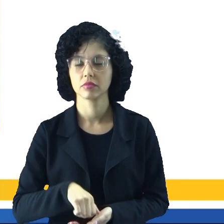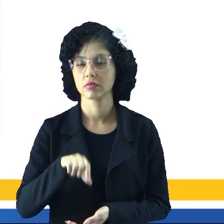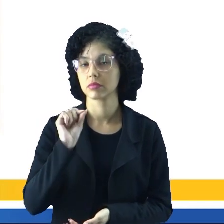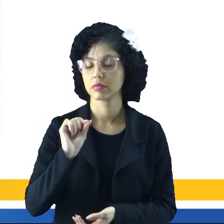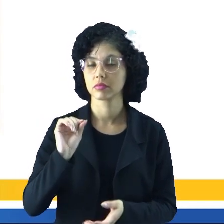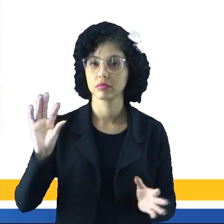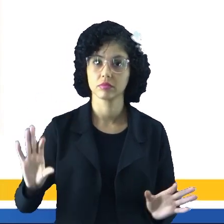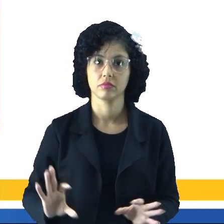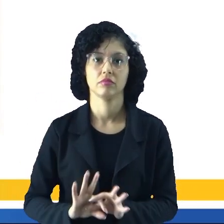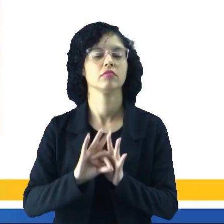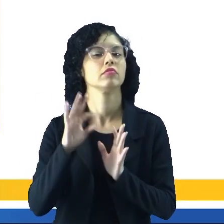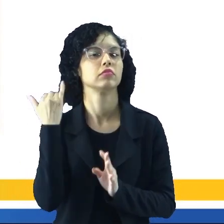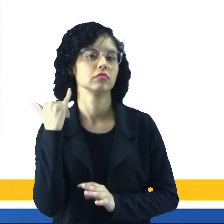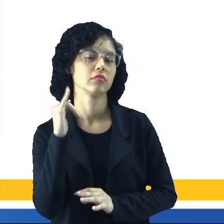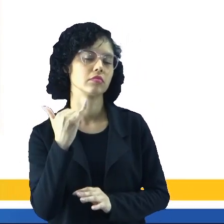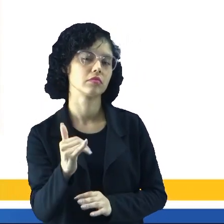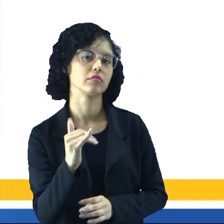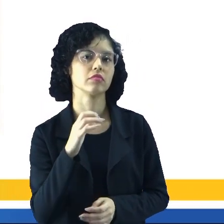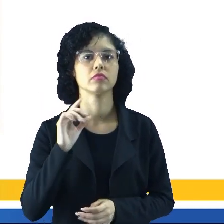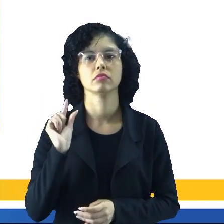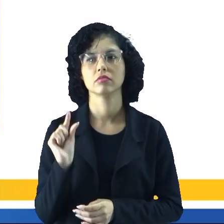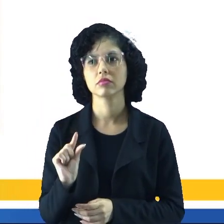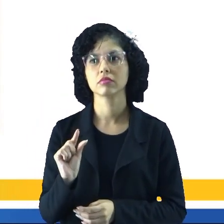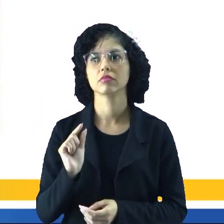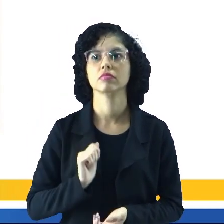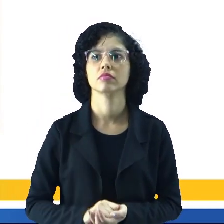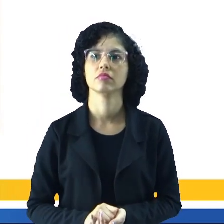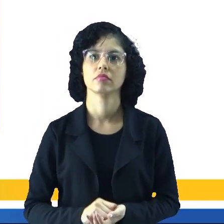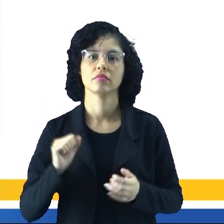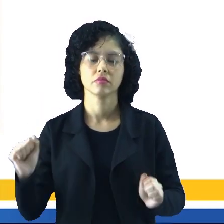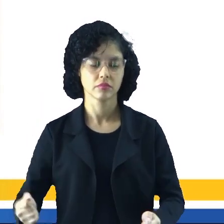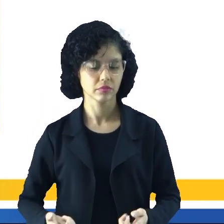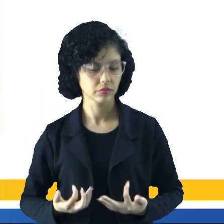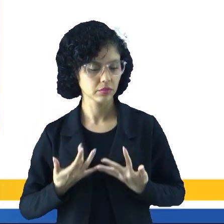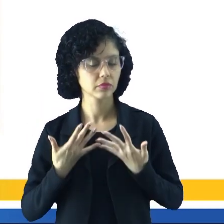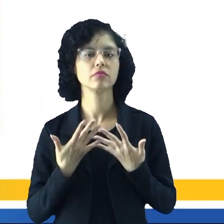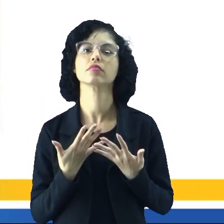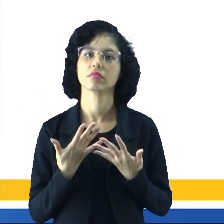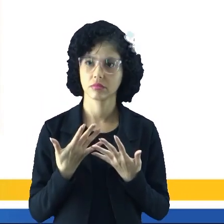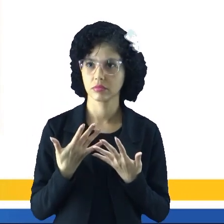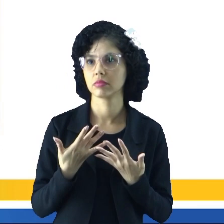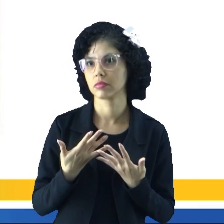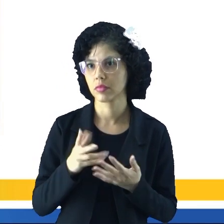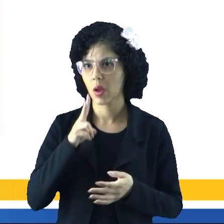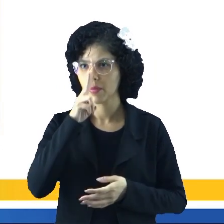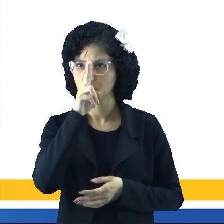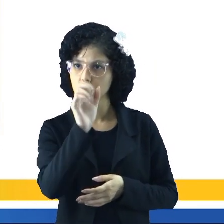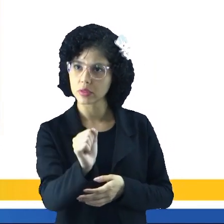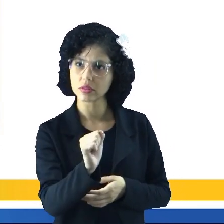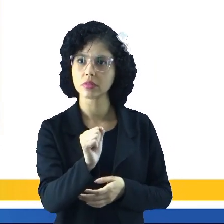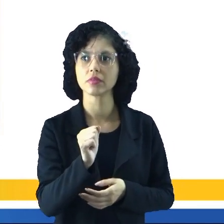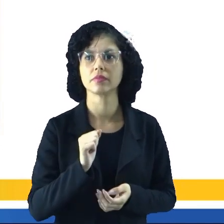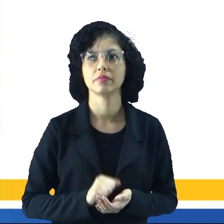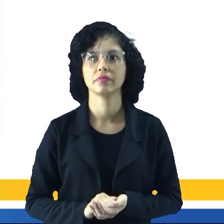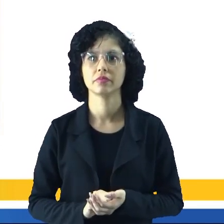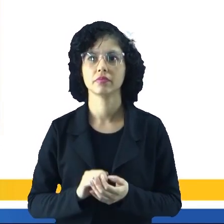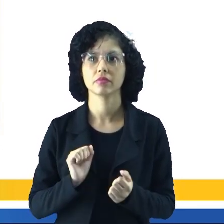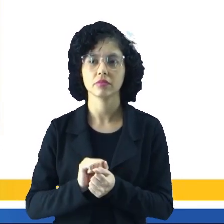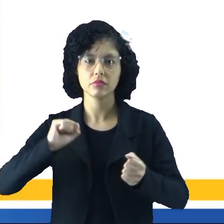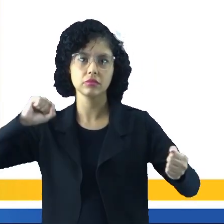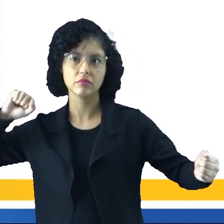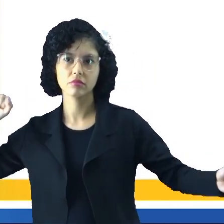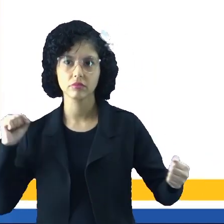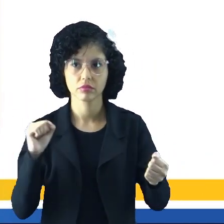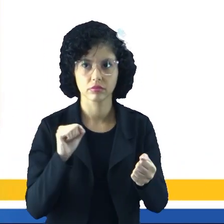que a interação eletrostática entre essas partículas se manifestava por meio de forças de atração e de